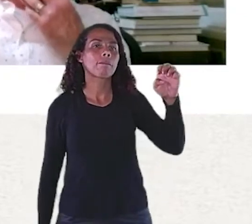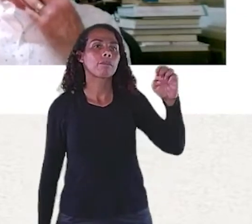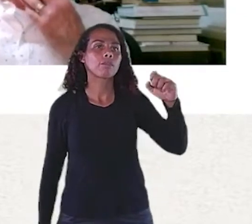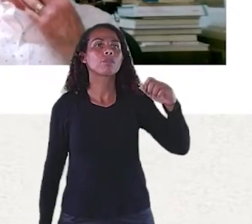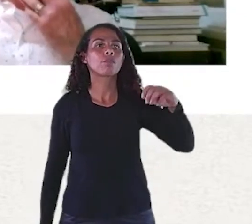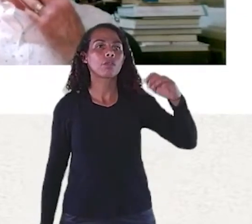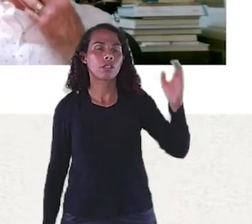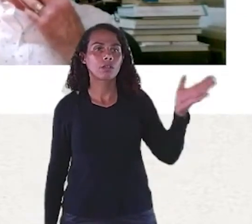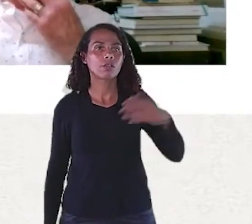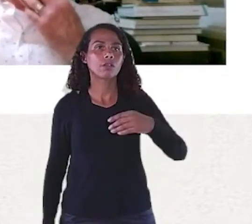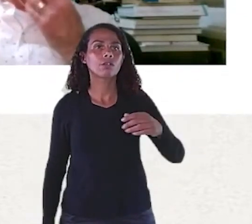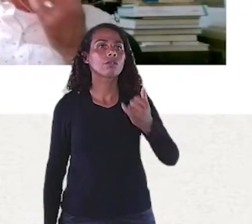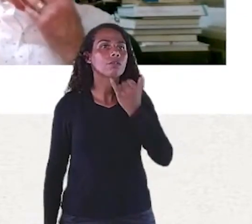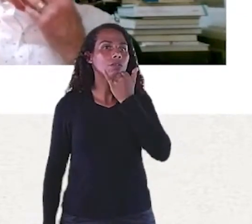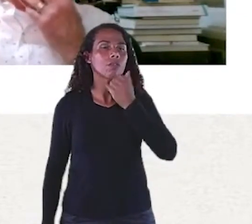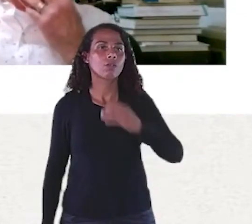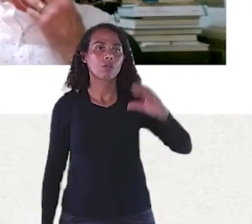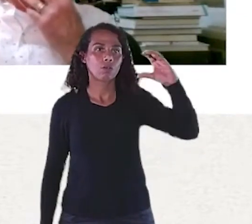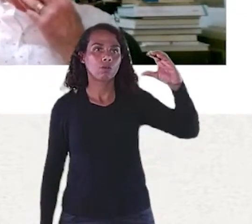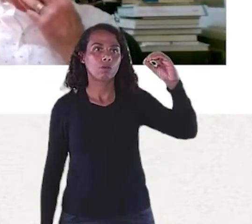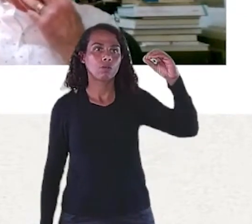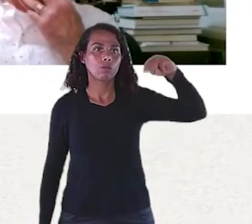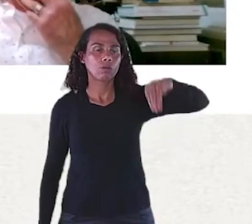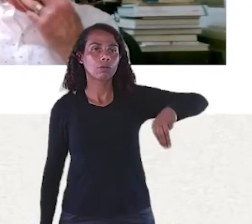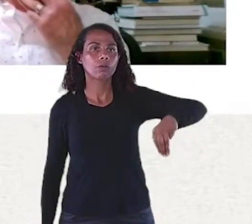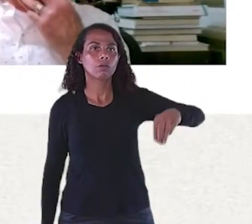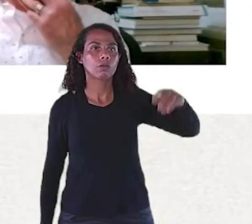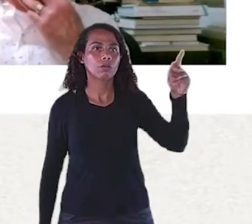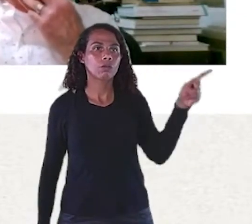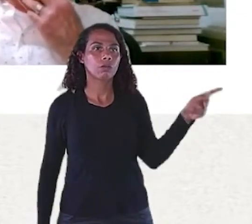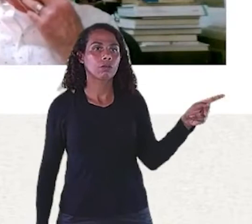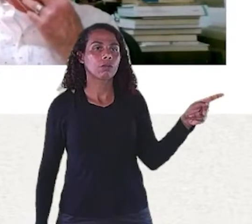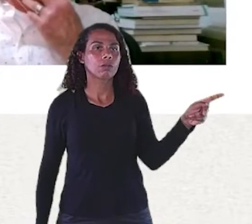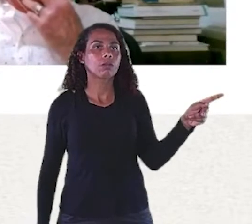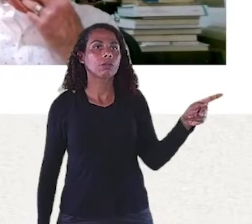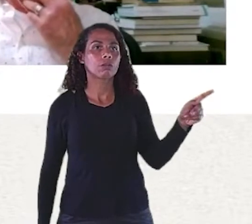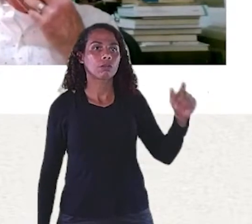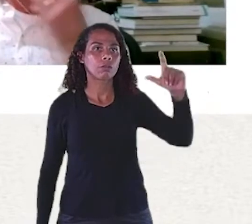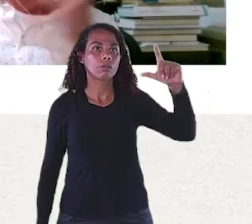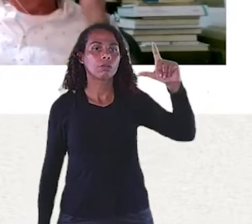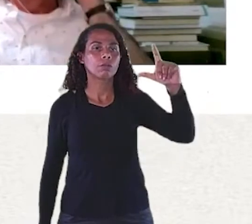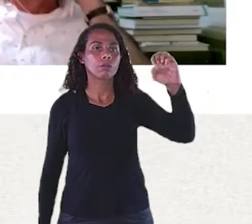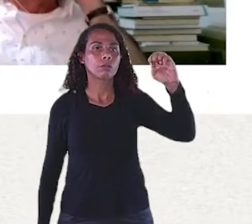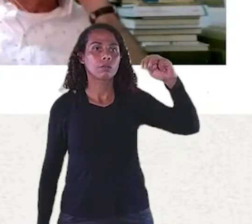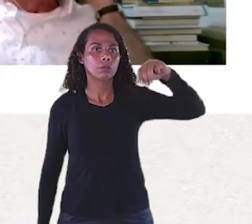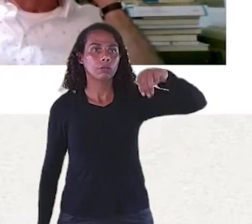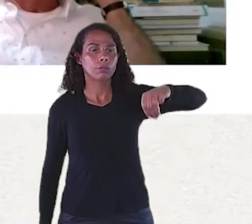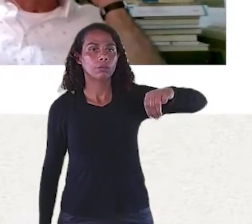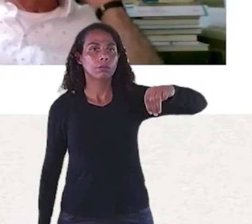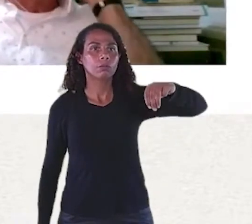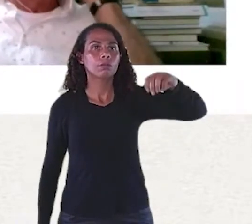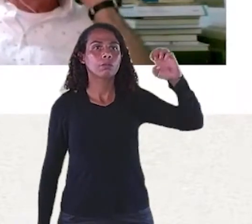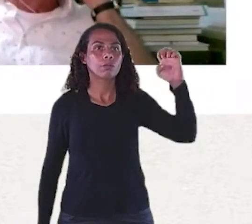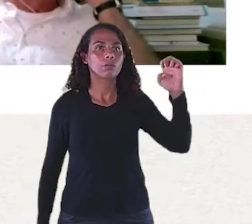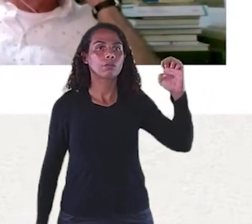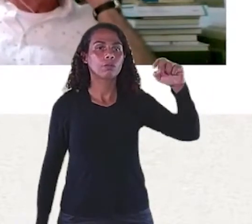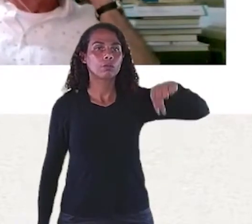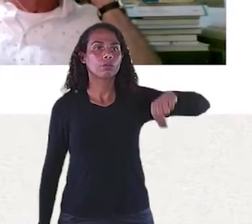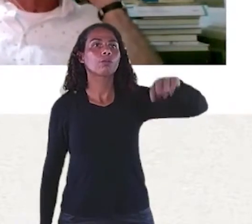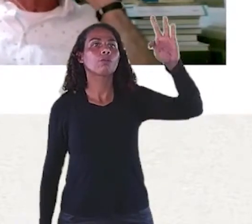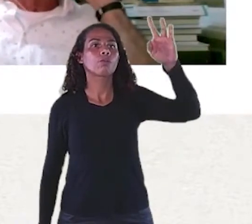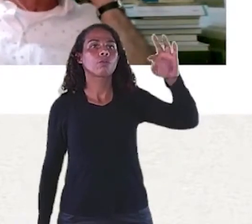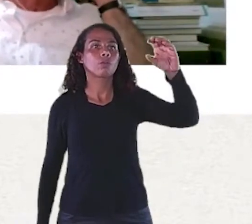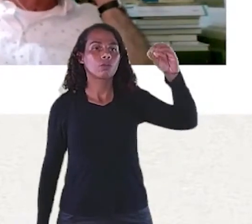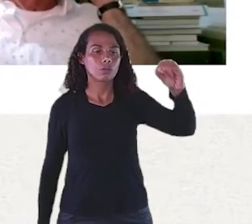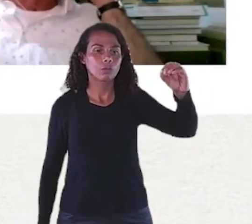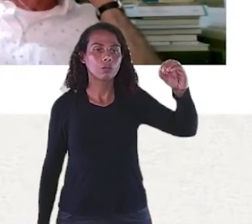ele era muito interessante, primeiro, que ele incluía mulheres. Até então não usava isso, negócio de mulher. Sabe, em Luiz grupo Vilela de